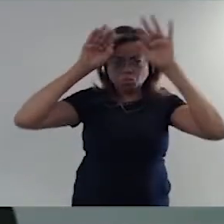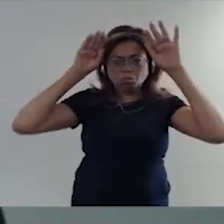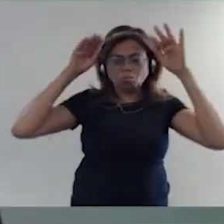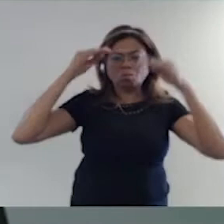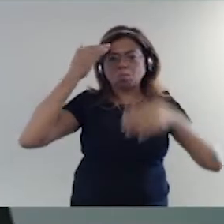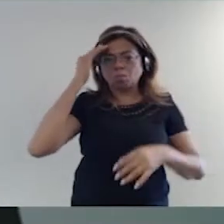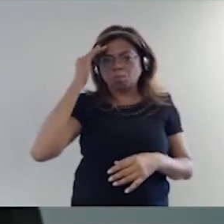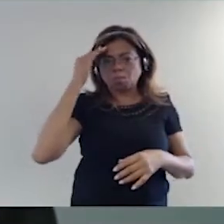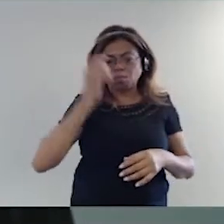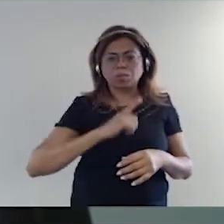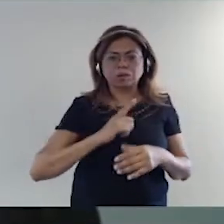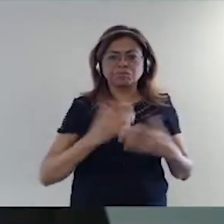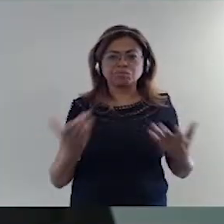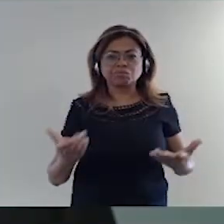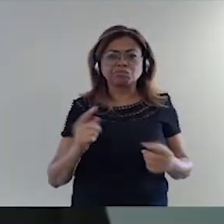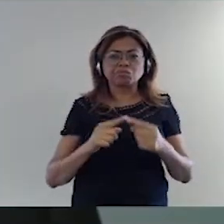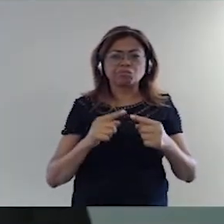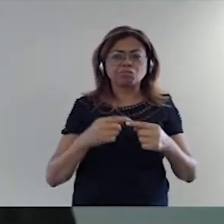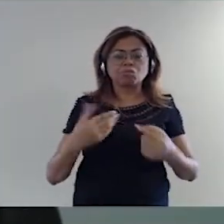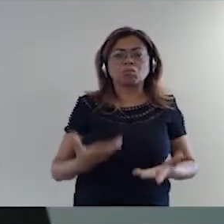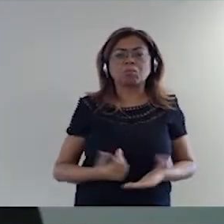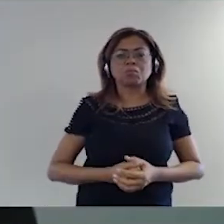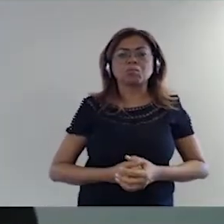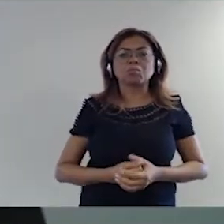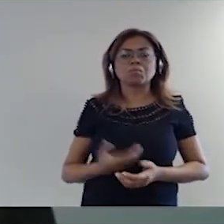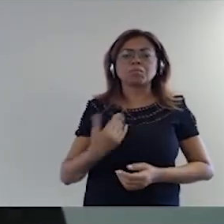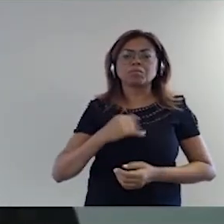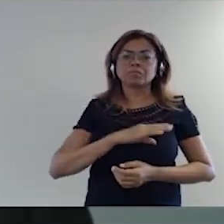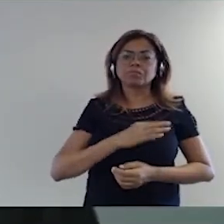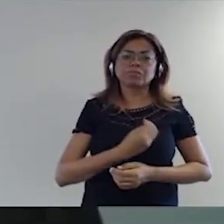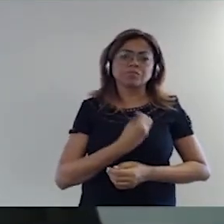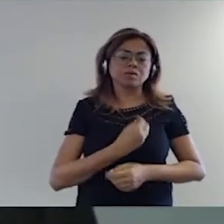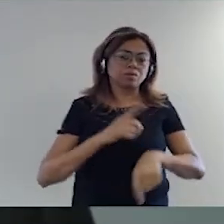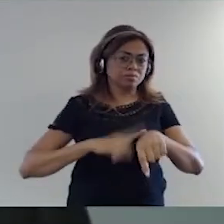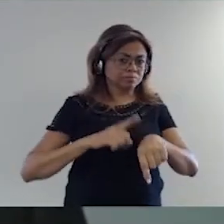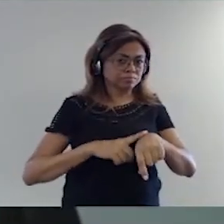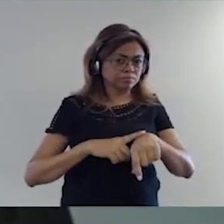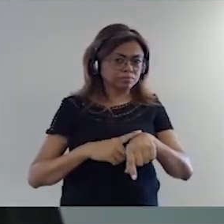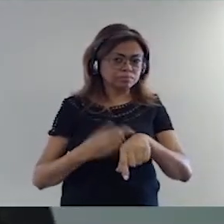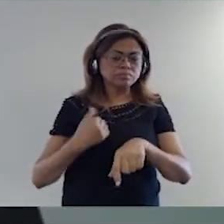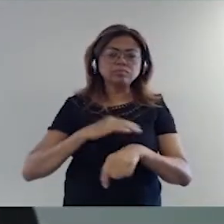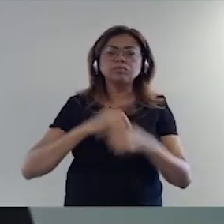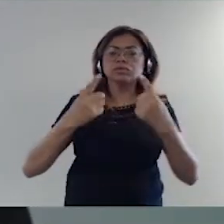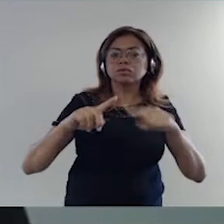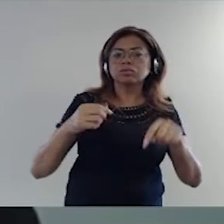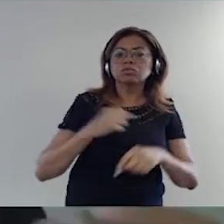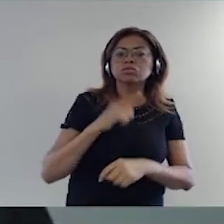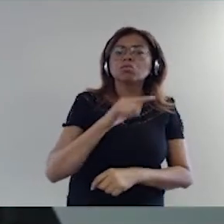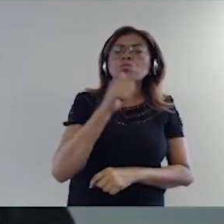justiças. Nós passamos por esse momento, mas tivemos